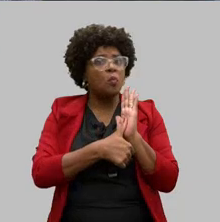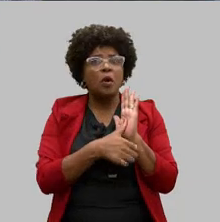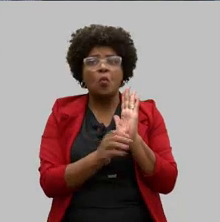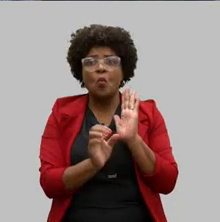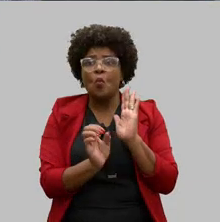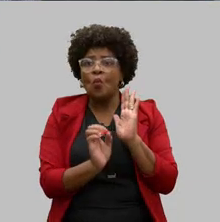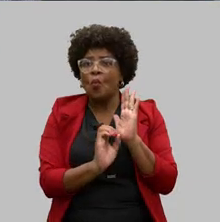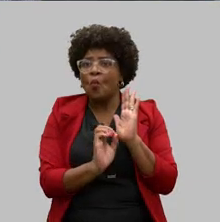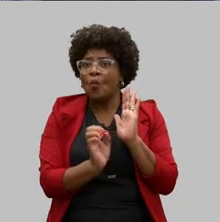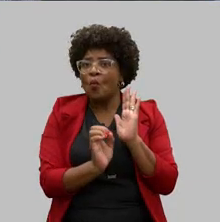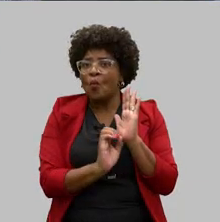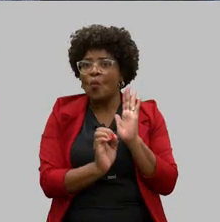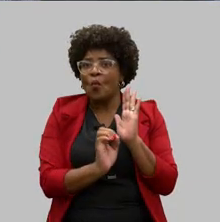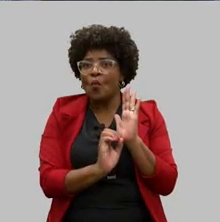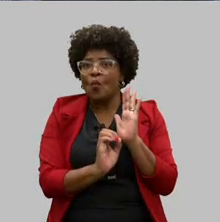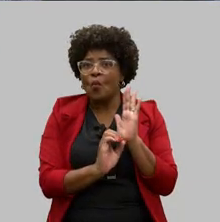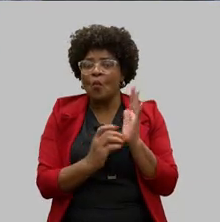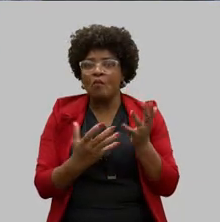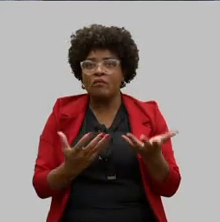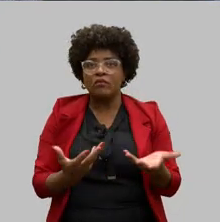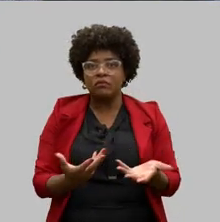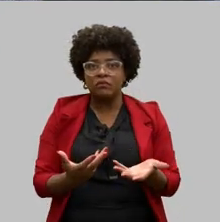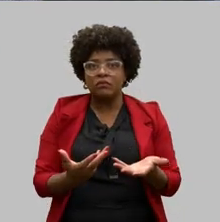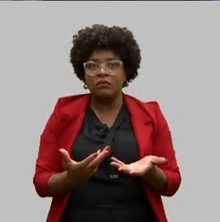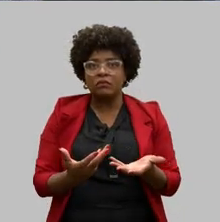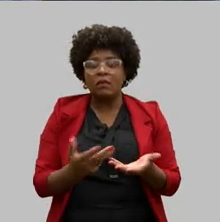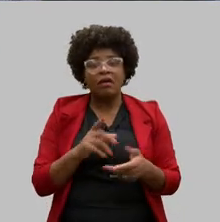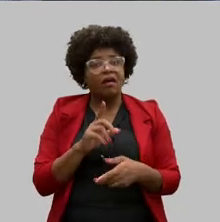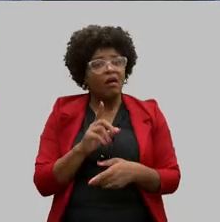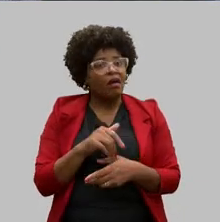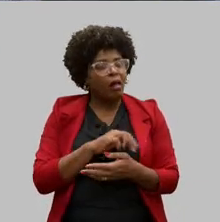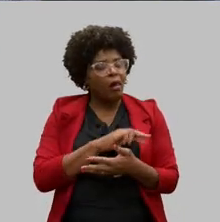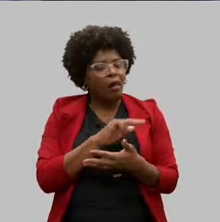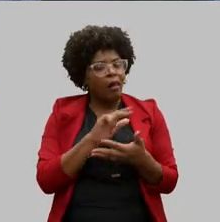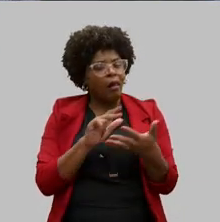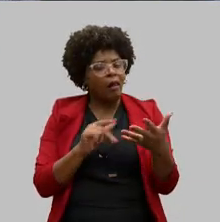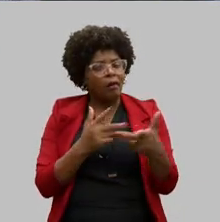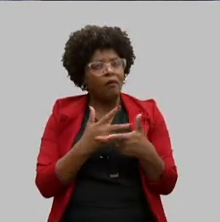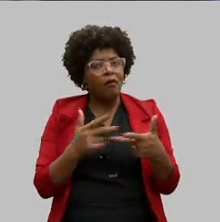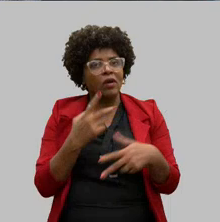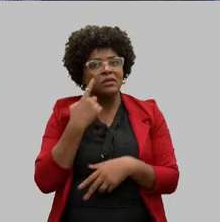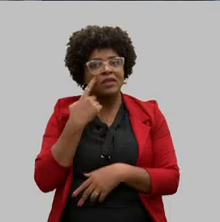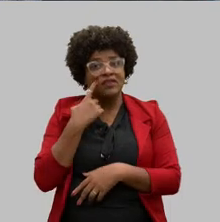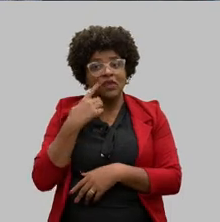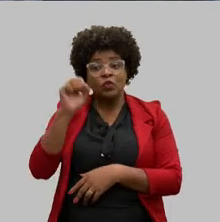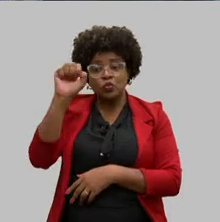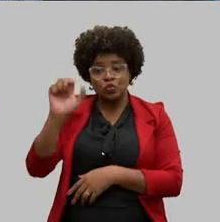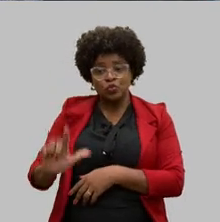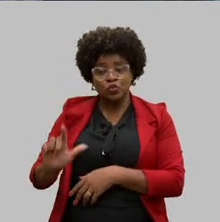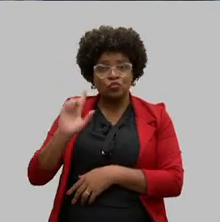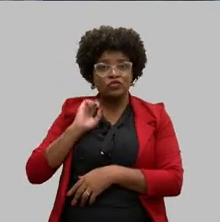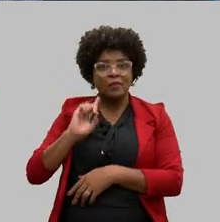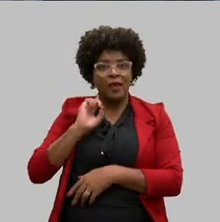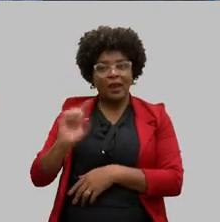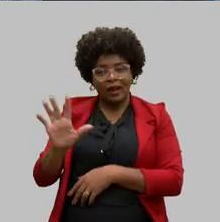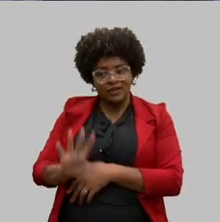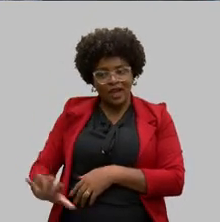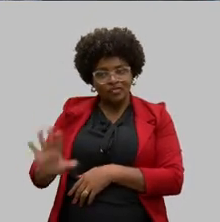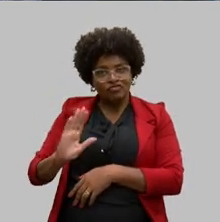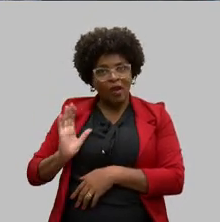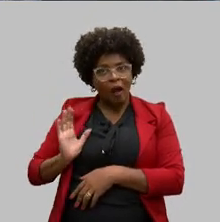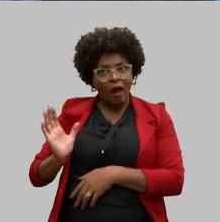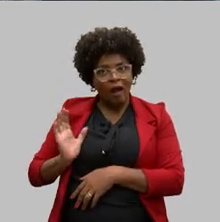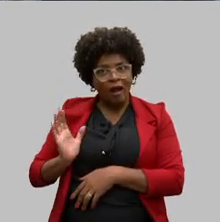né gente são cois assim que a gente vê no nosso sul de Minas que é uma região mais rica né imagine nas regiões mais